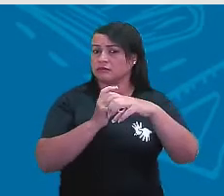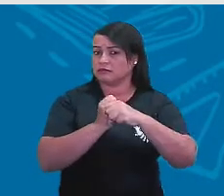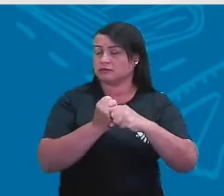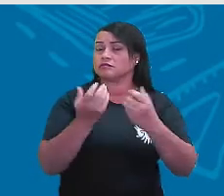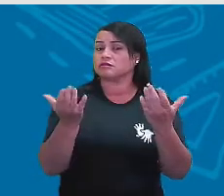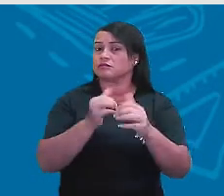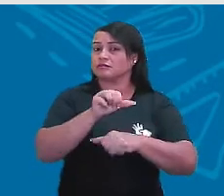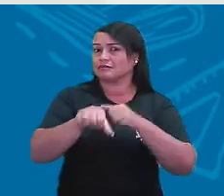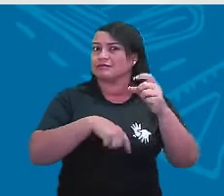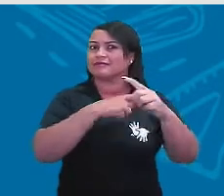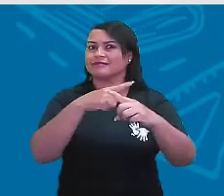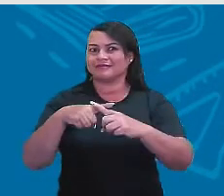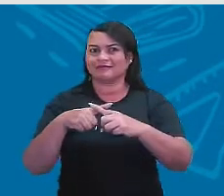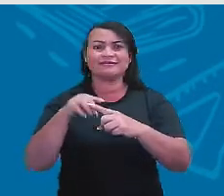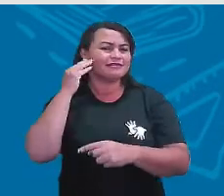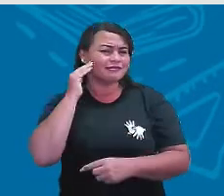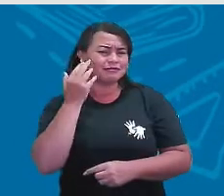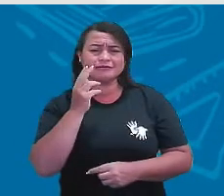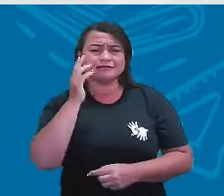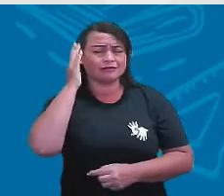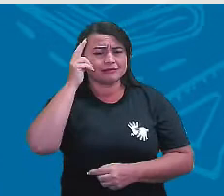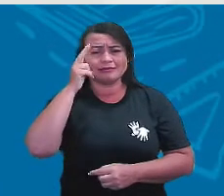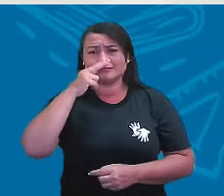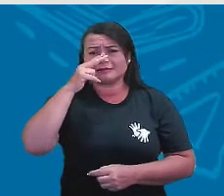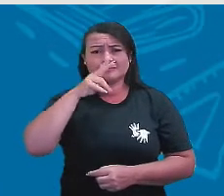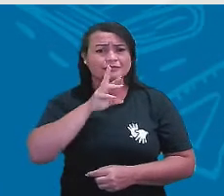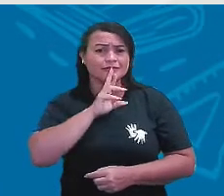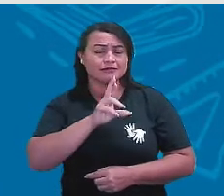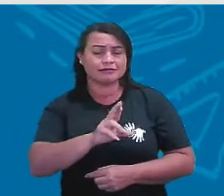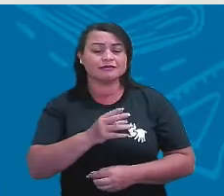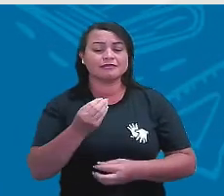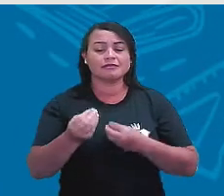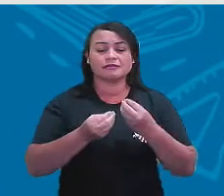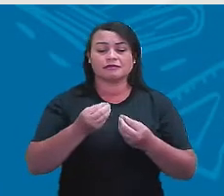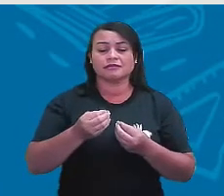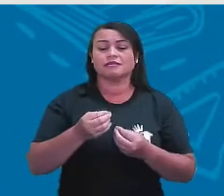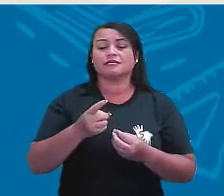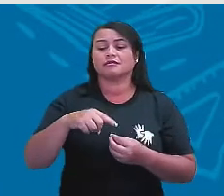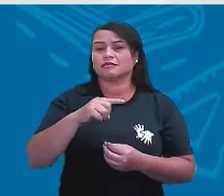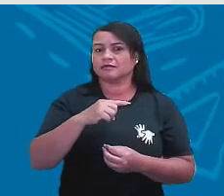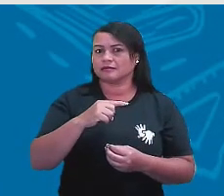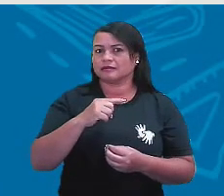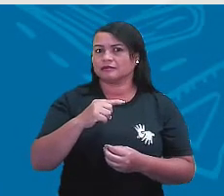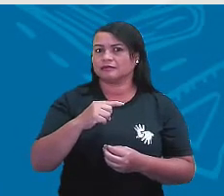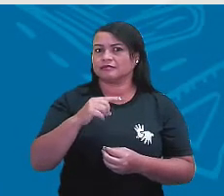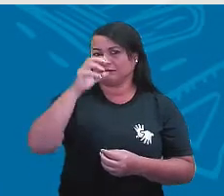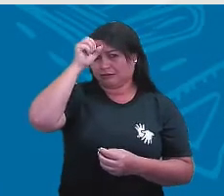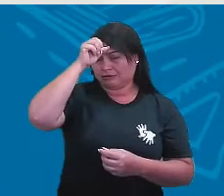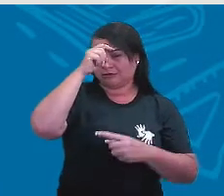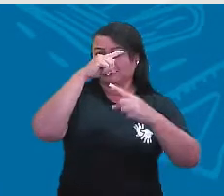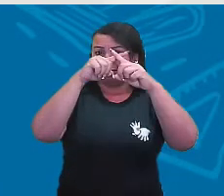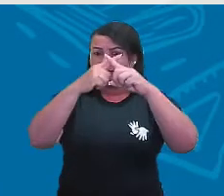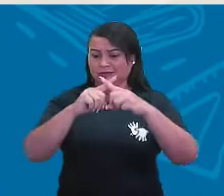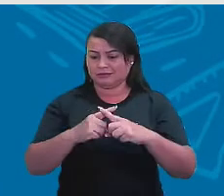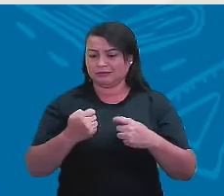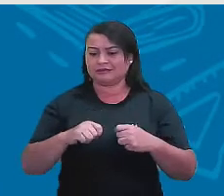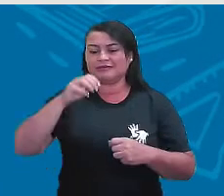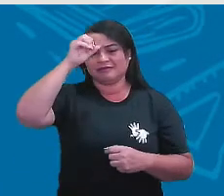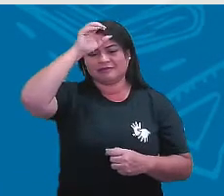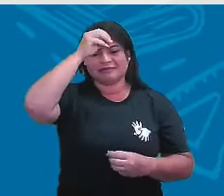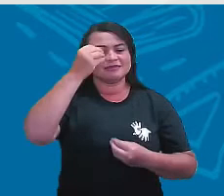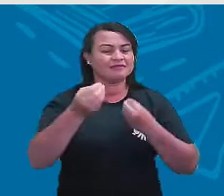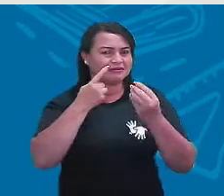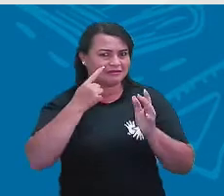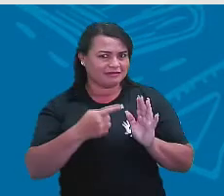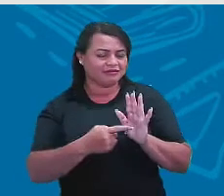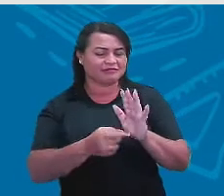a multiplicação. E para ajudar aí a gente que não decorou ainda a tabuada, trouxe a tabuadinha para a